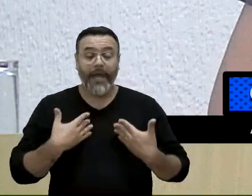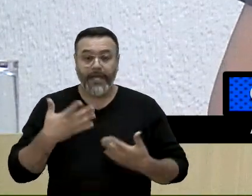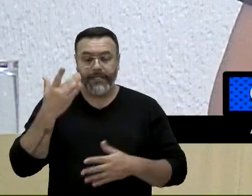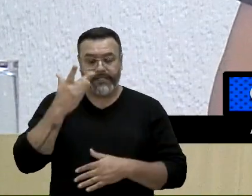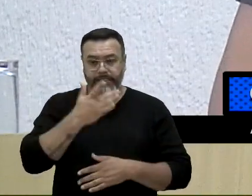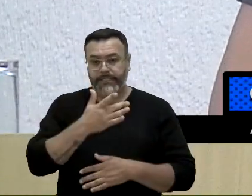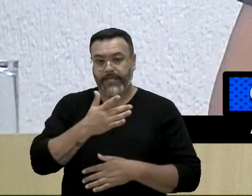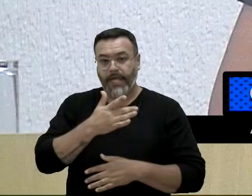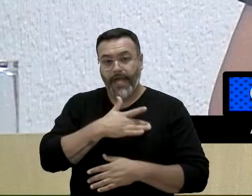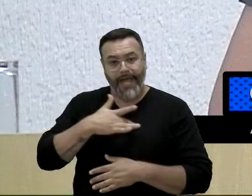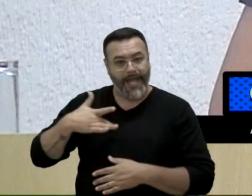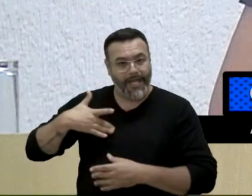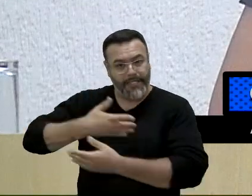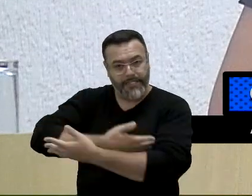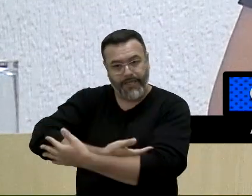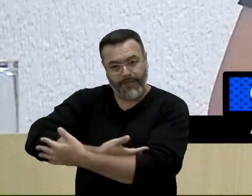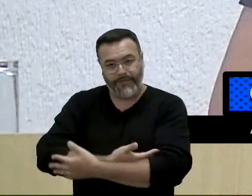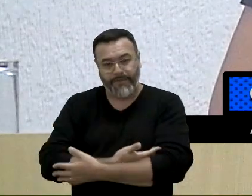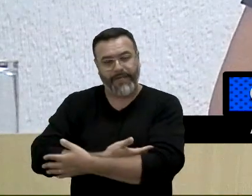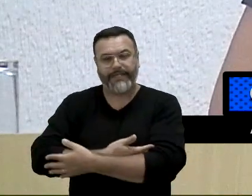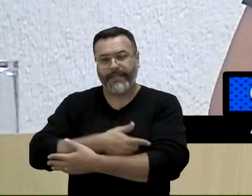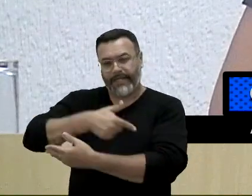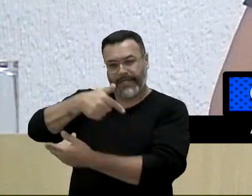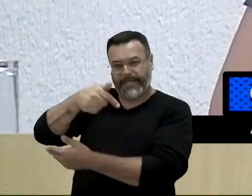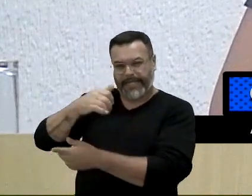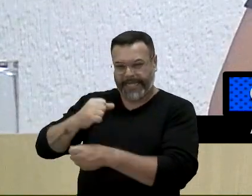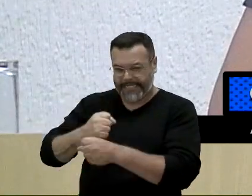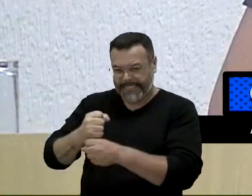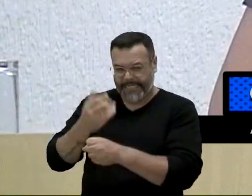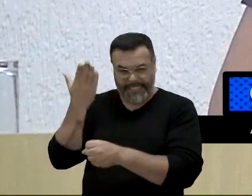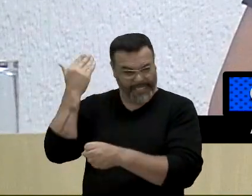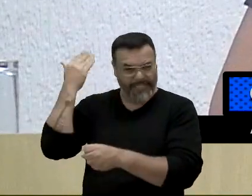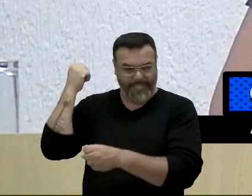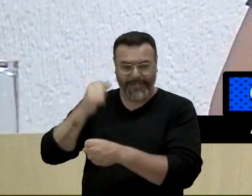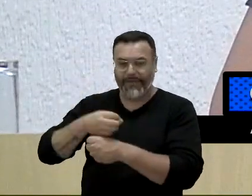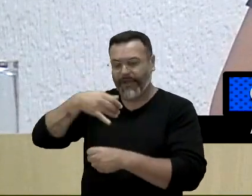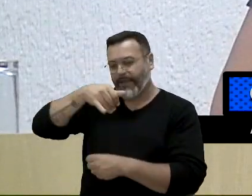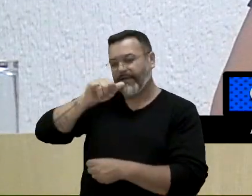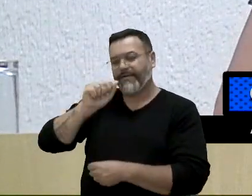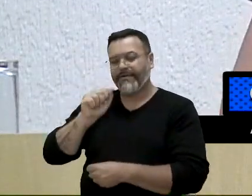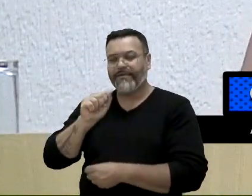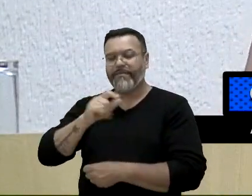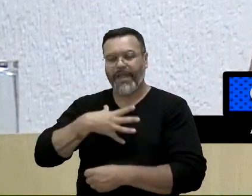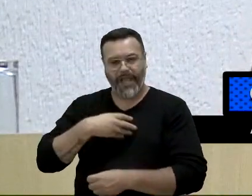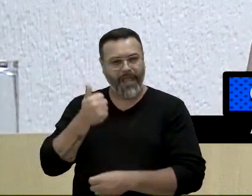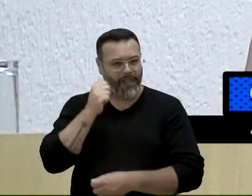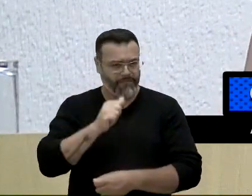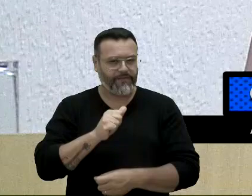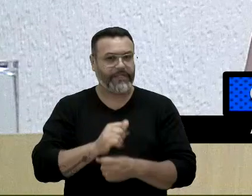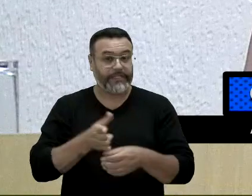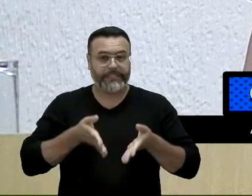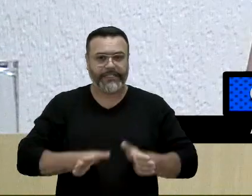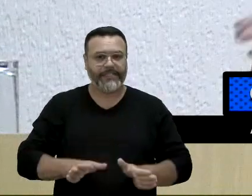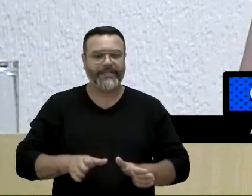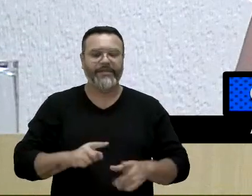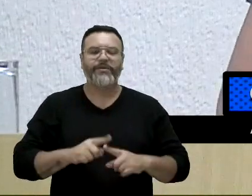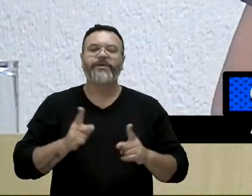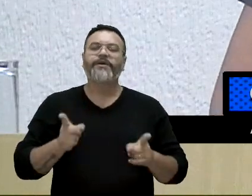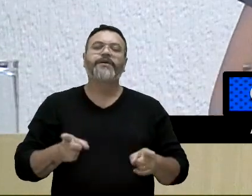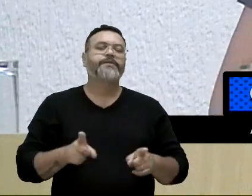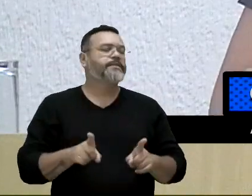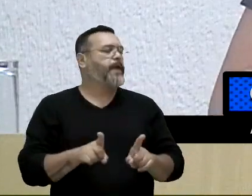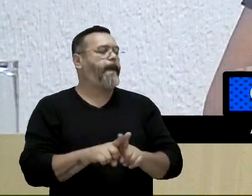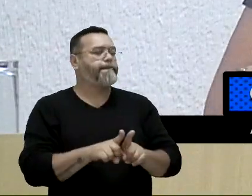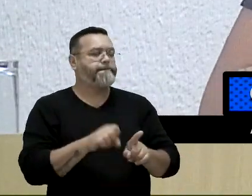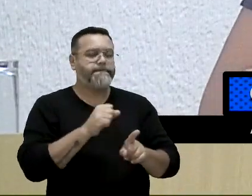há 7 anos, um pouquinho mais, quando a Mia nasceu, mas eu já até um pouquinho de antes, né? A questão da importância da saúde